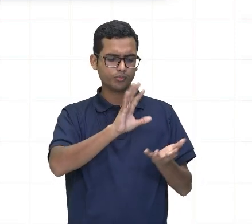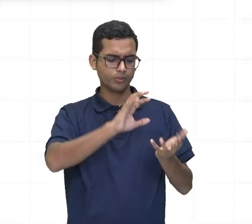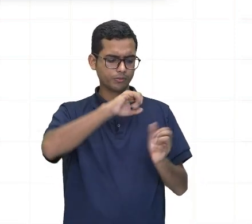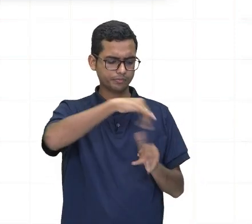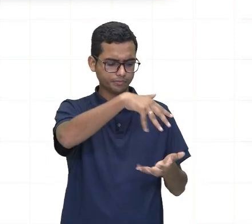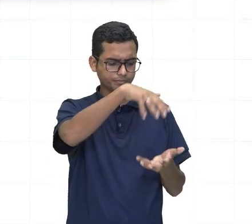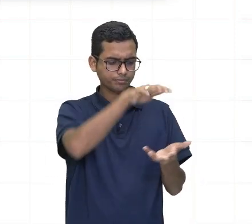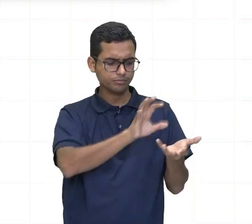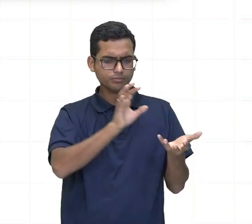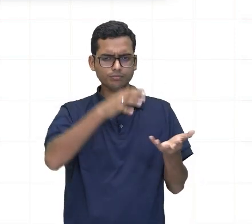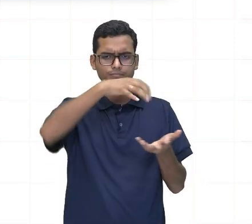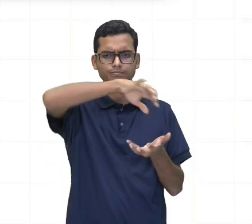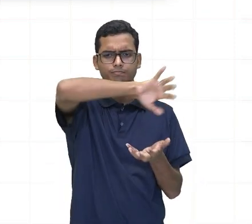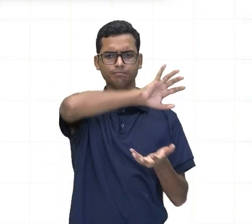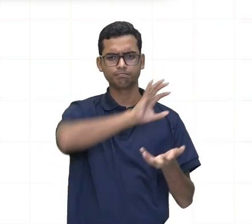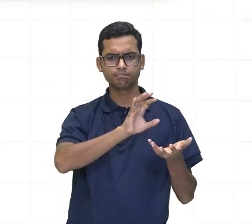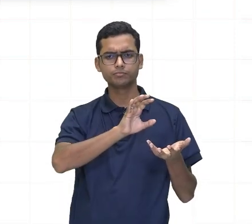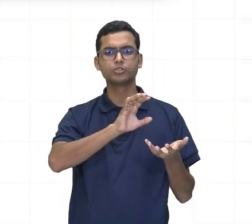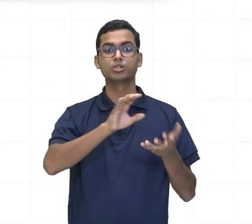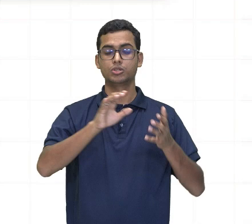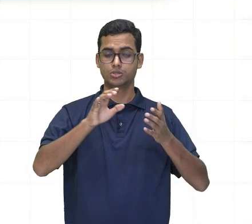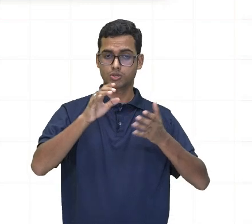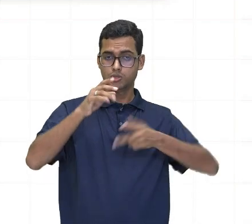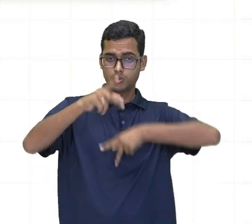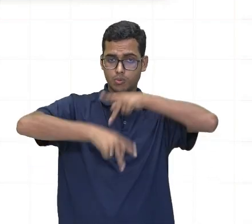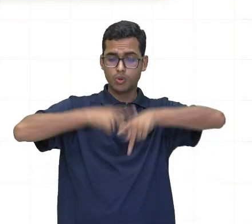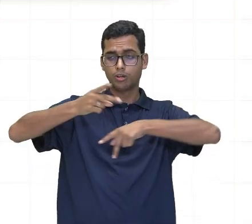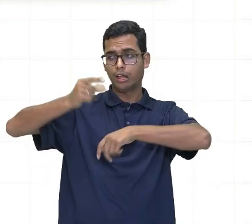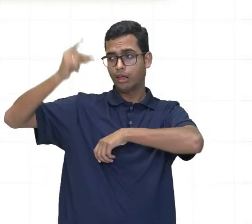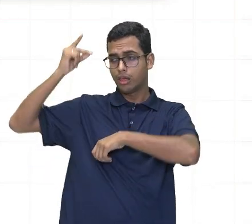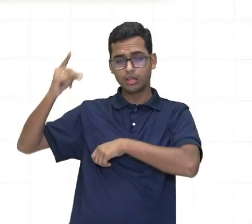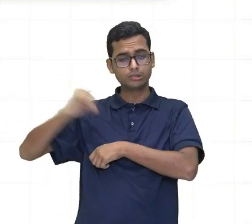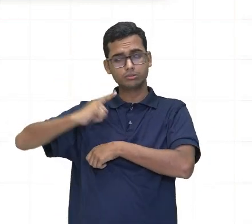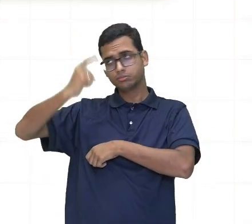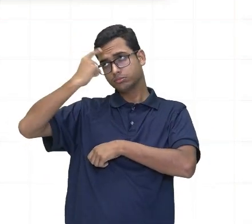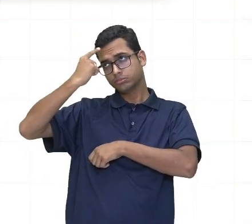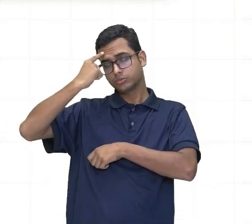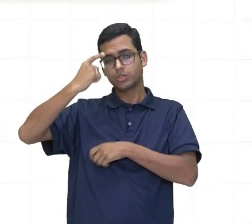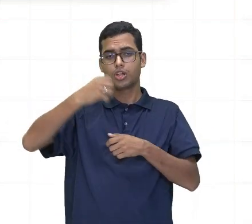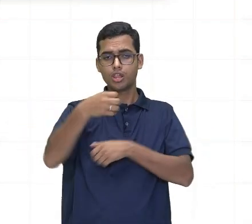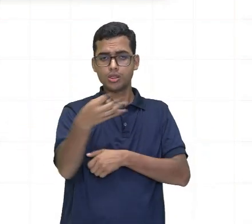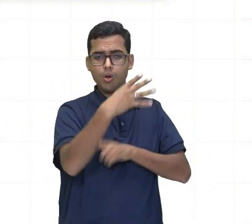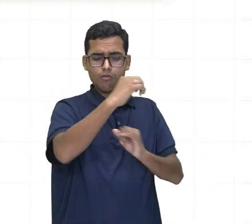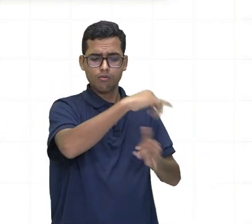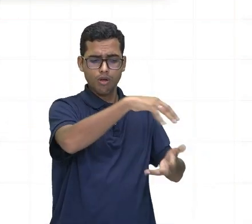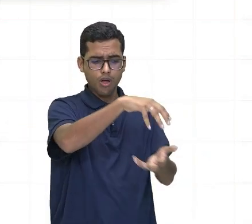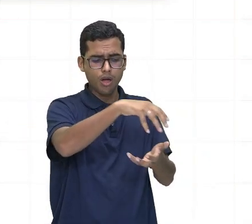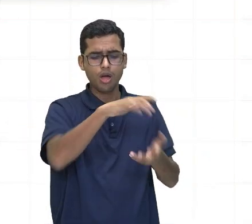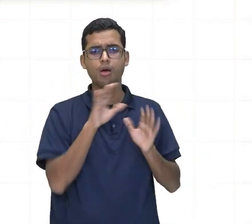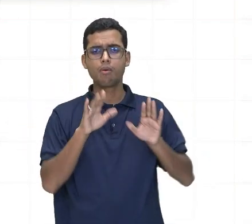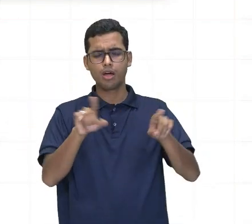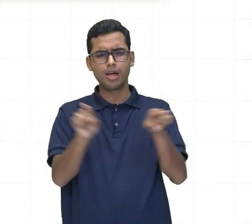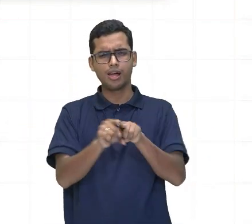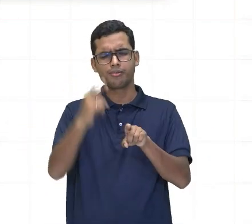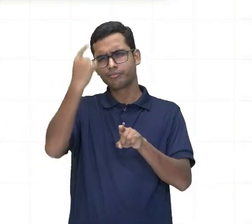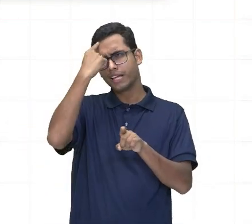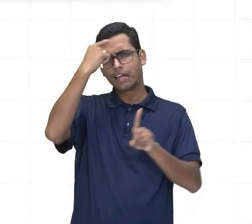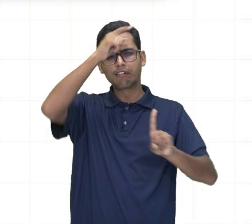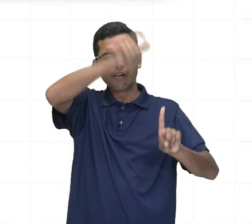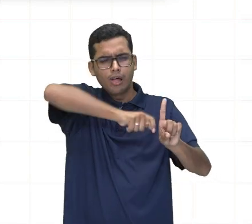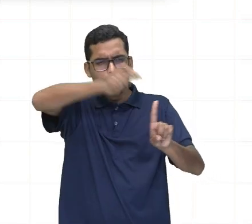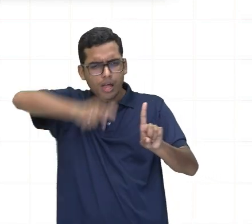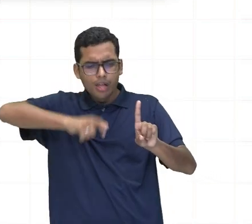as civilizações antigas tinham a ideia de novo mundo, mas se referiam justamente a seres imaginários, a um